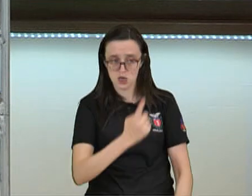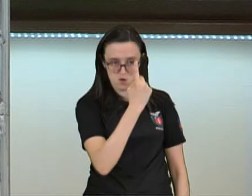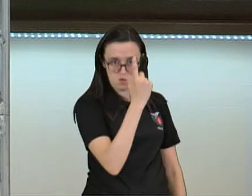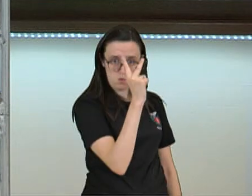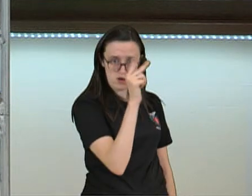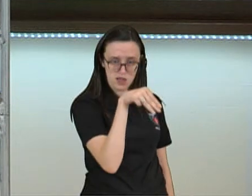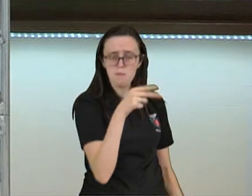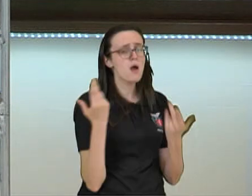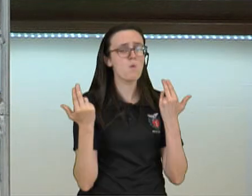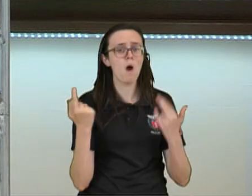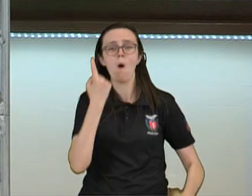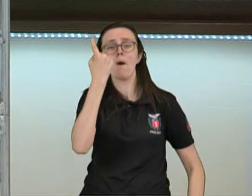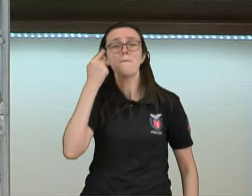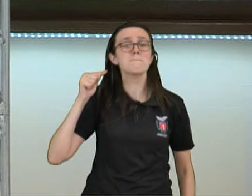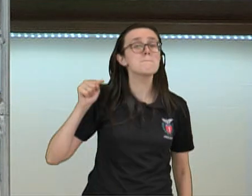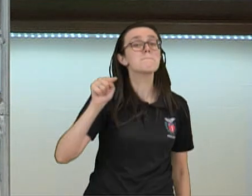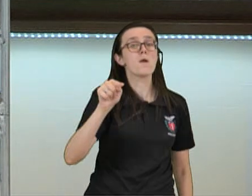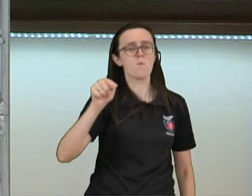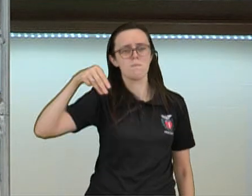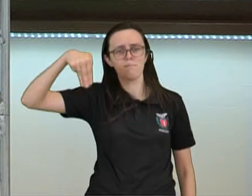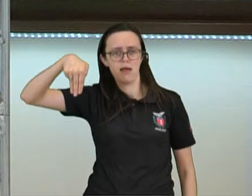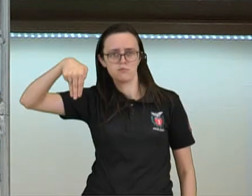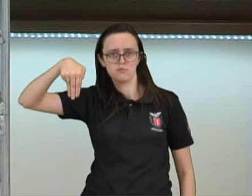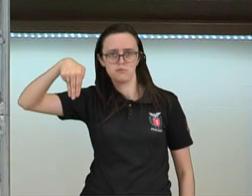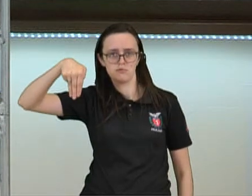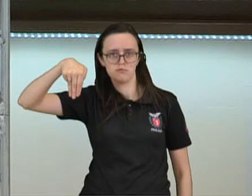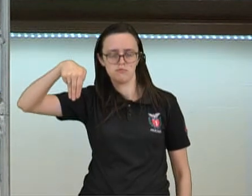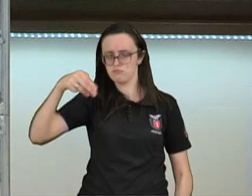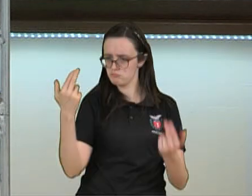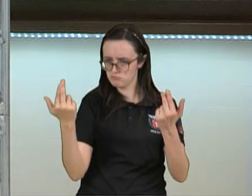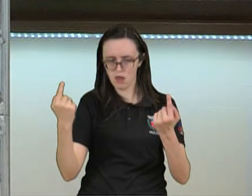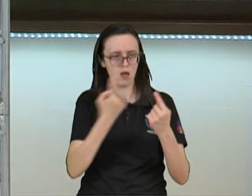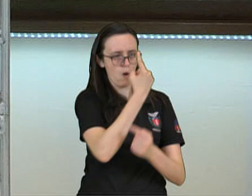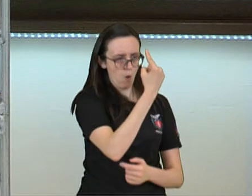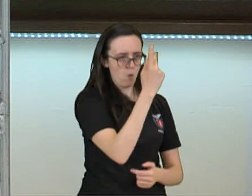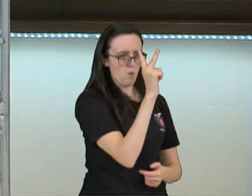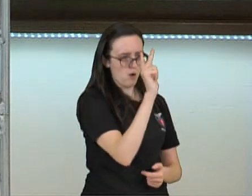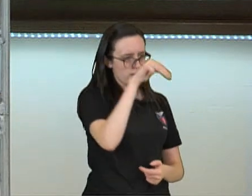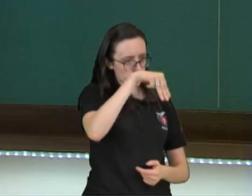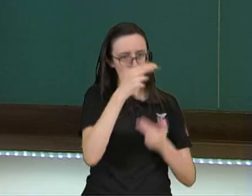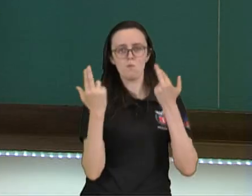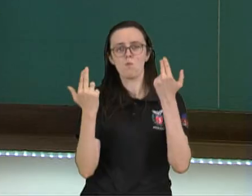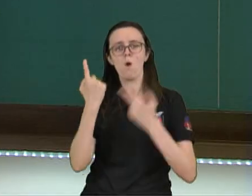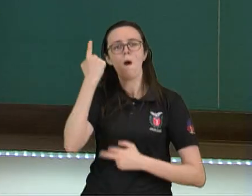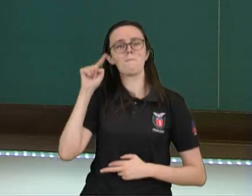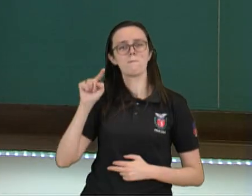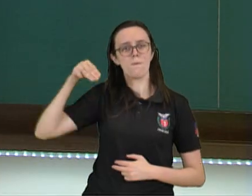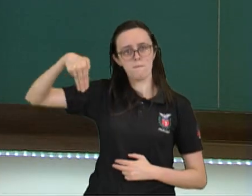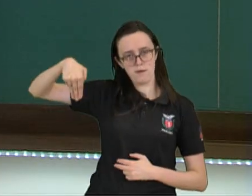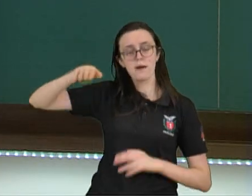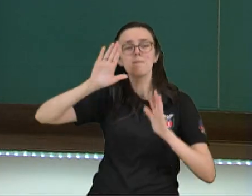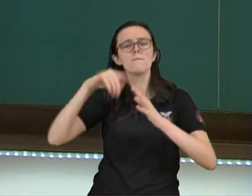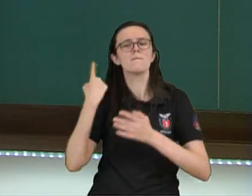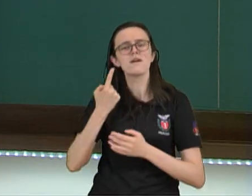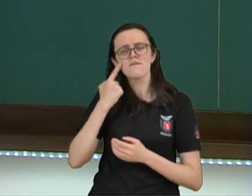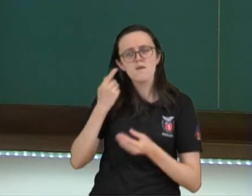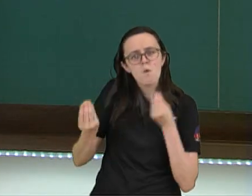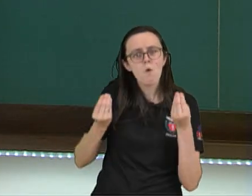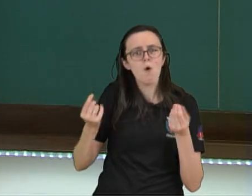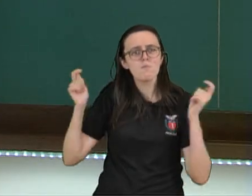Isso, 1000. 1 quilômetro são 1000 metros. Então vamos lá ver como é que a gente pode trabalhar esse